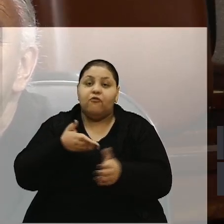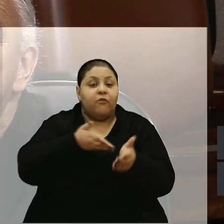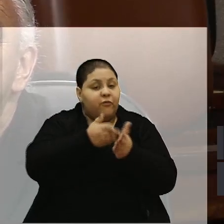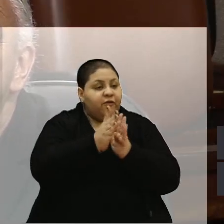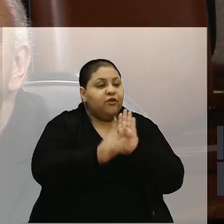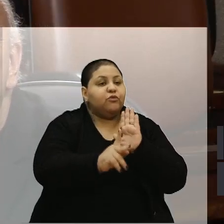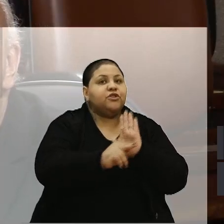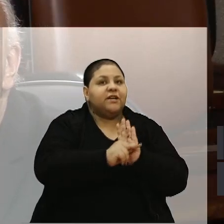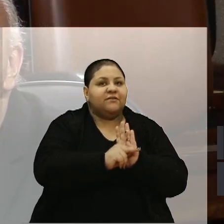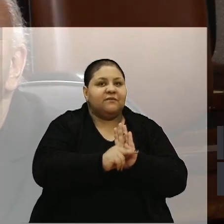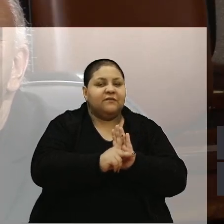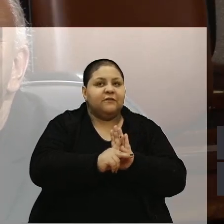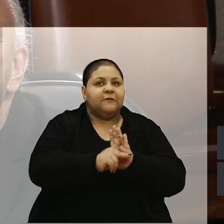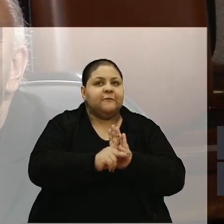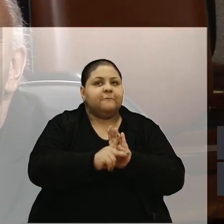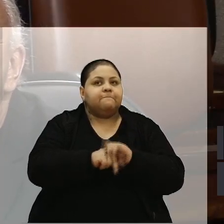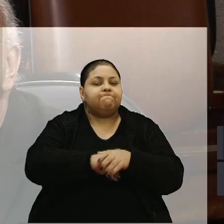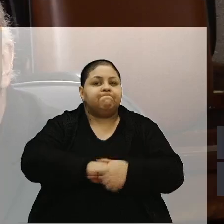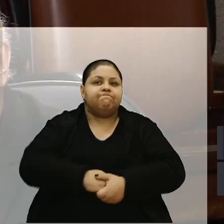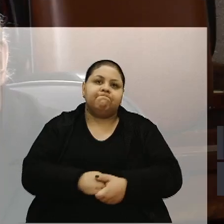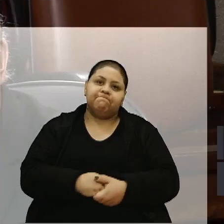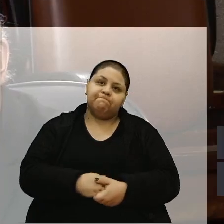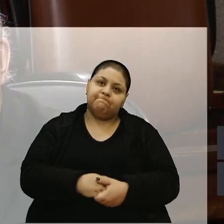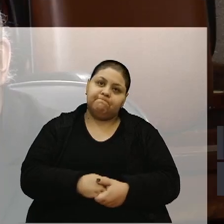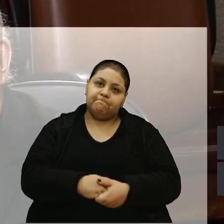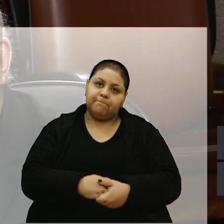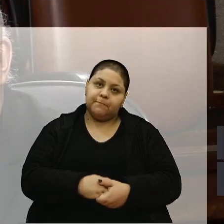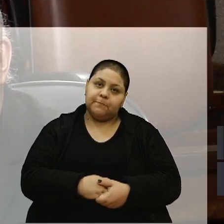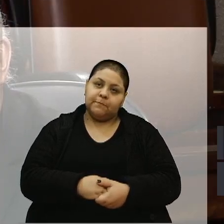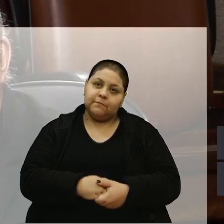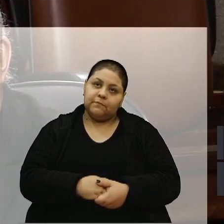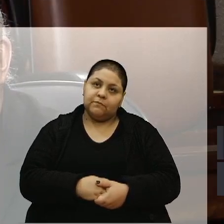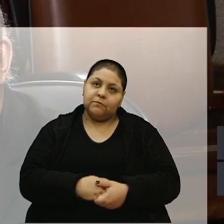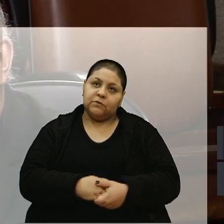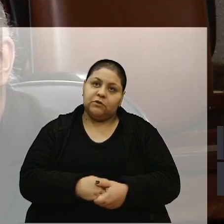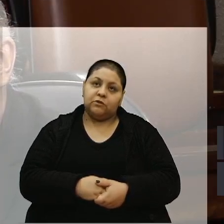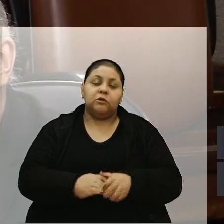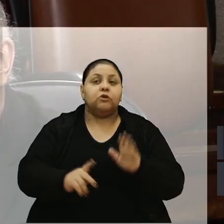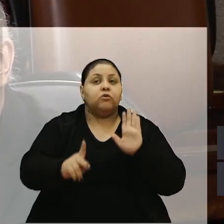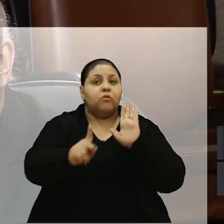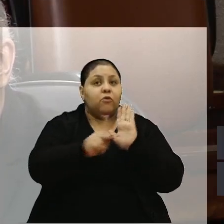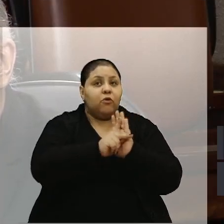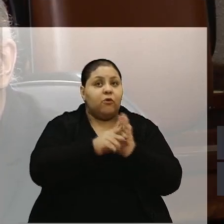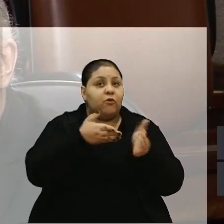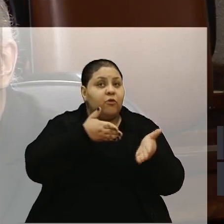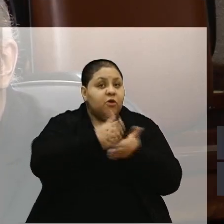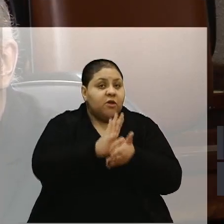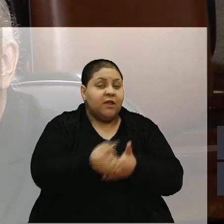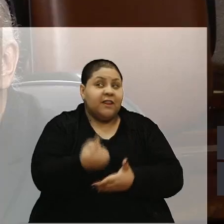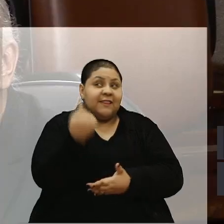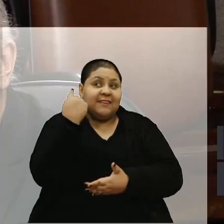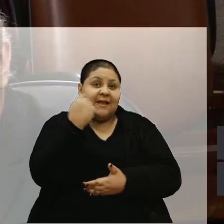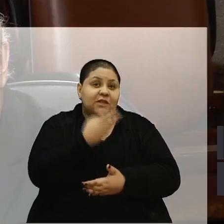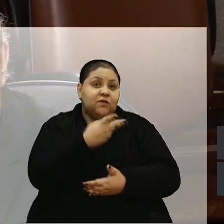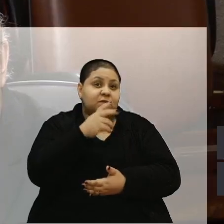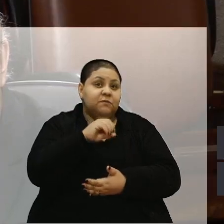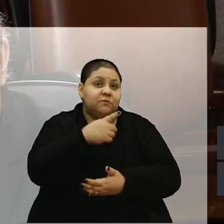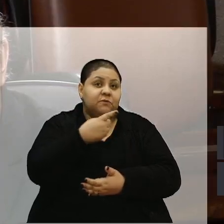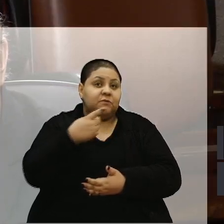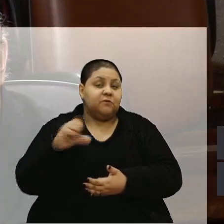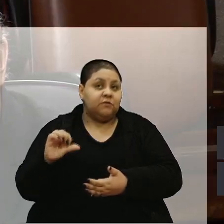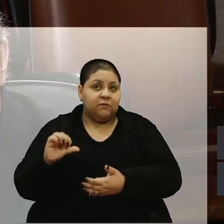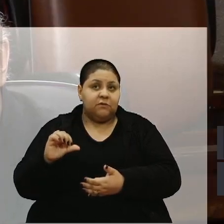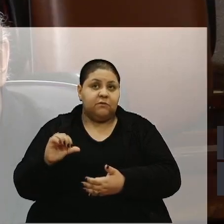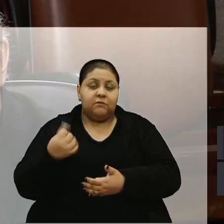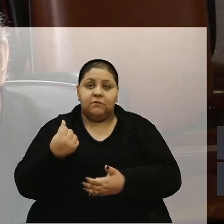projeto. Então agora é só a gente dizer, olha, o projeto que foi aprovado lá em 2019, mesmo